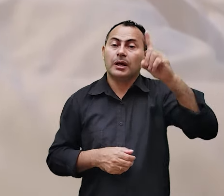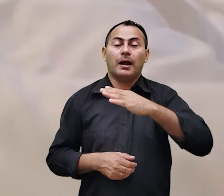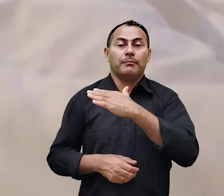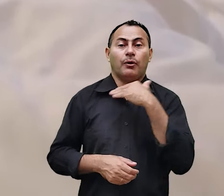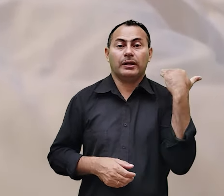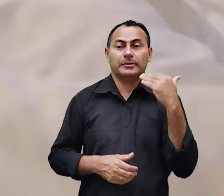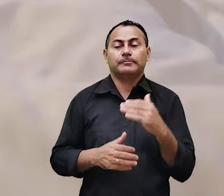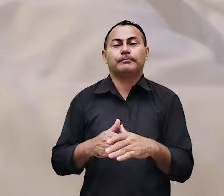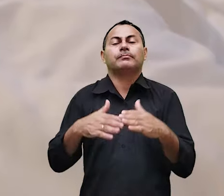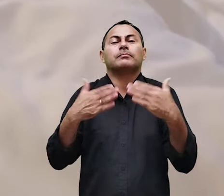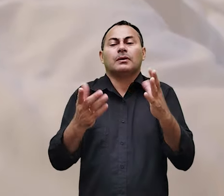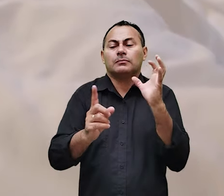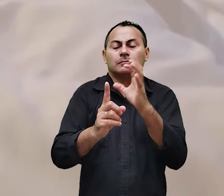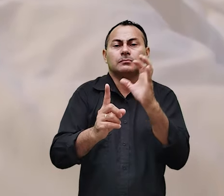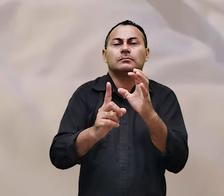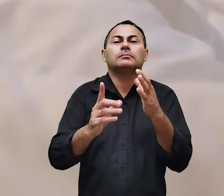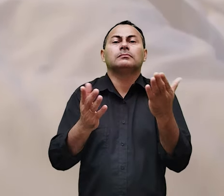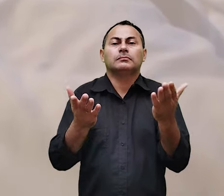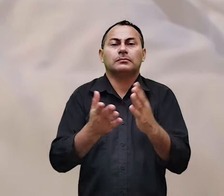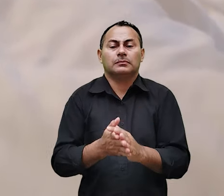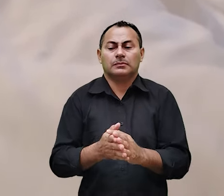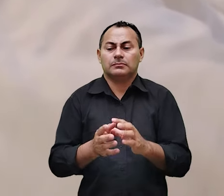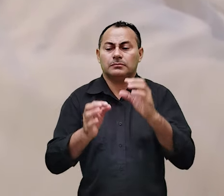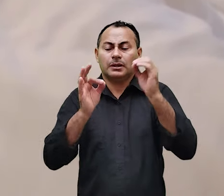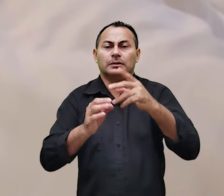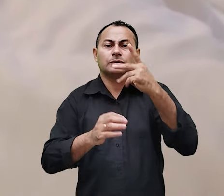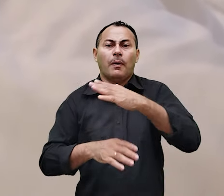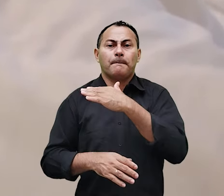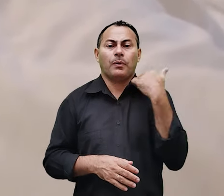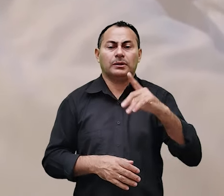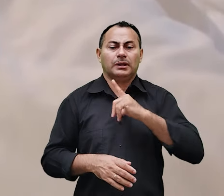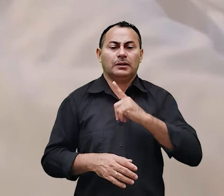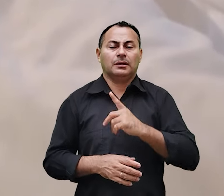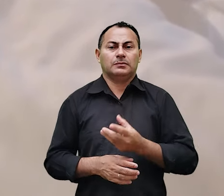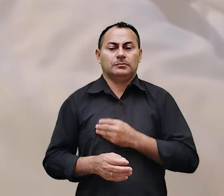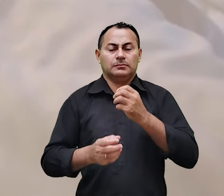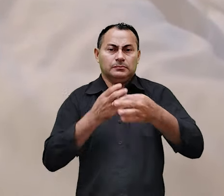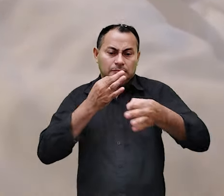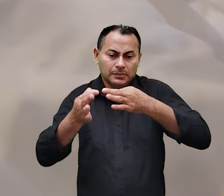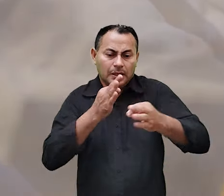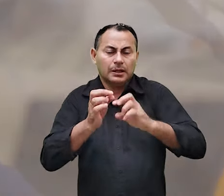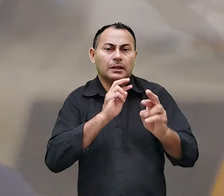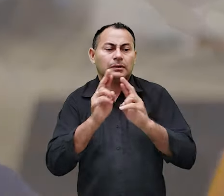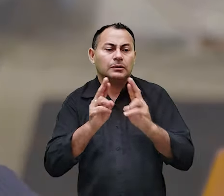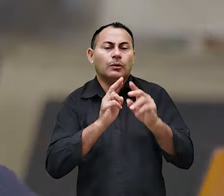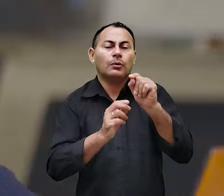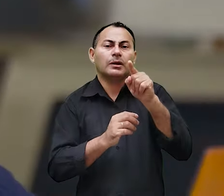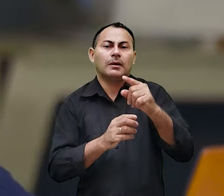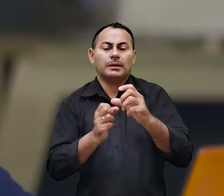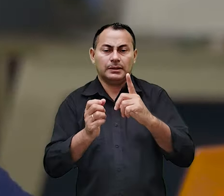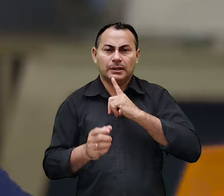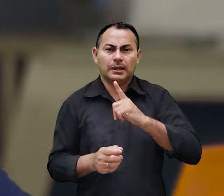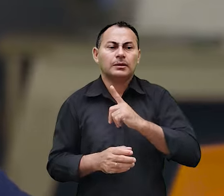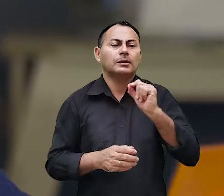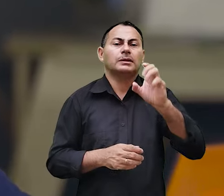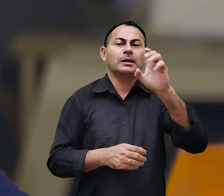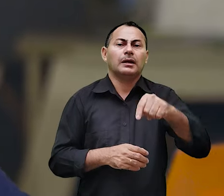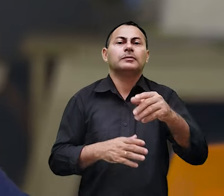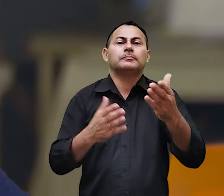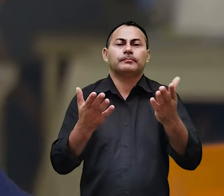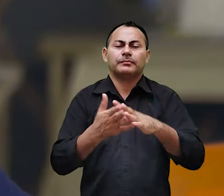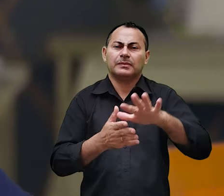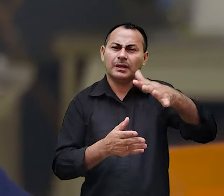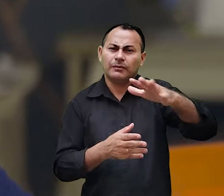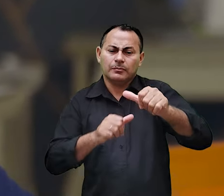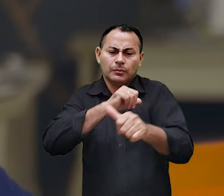um dia vai morrer. Qual influência a iminência da sua morte teria sobre suas atitudes em relação ao que você